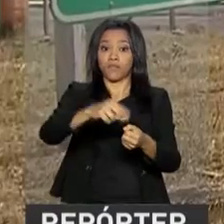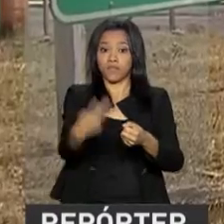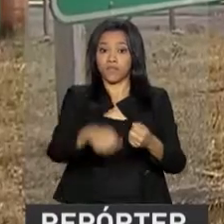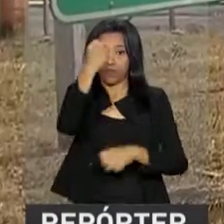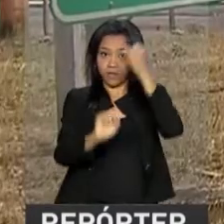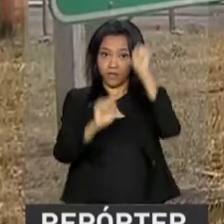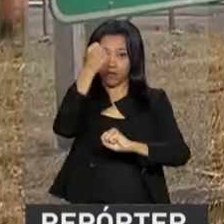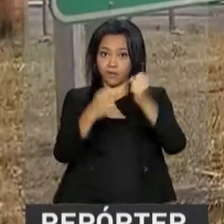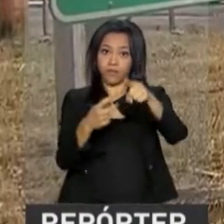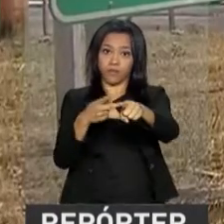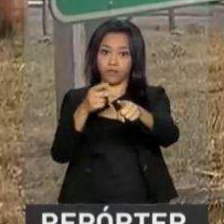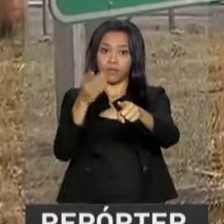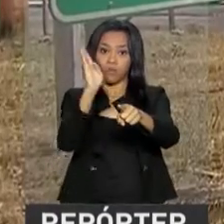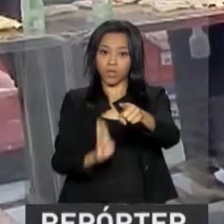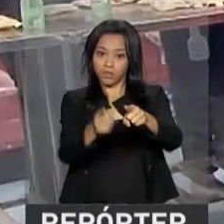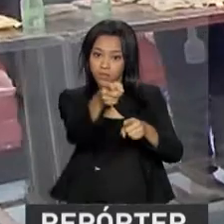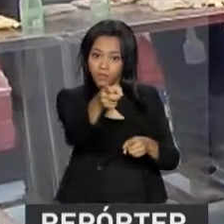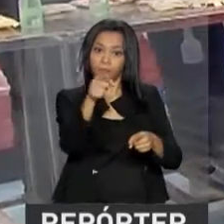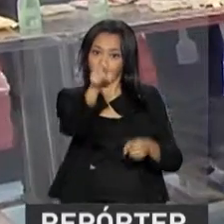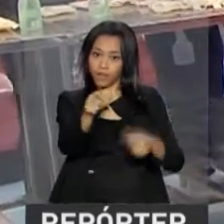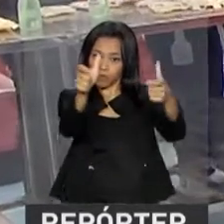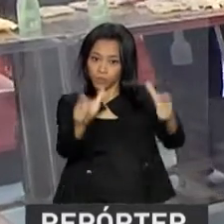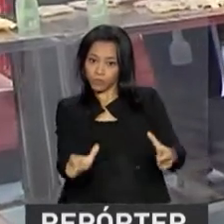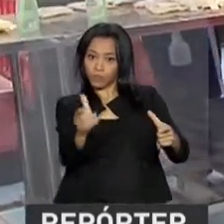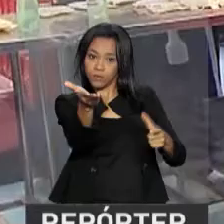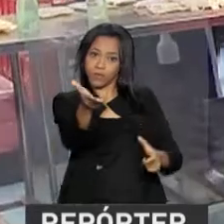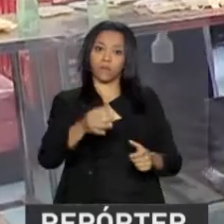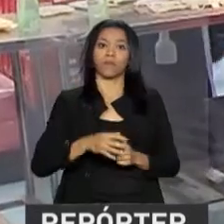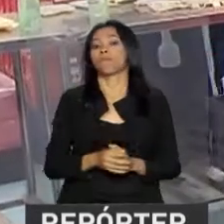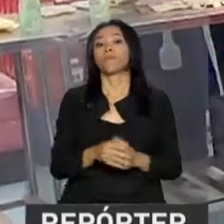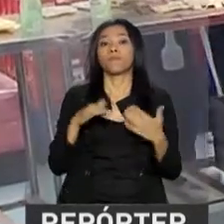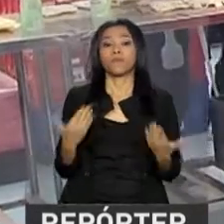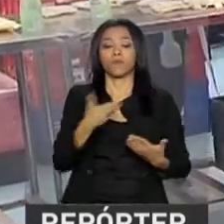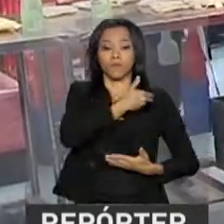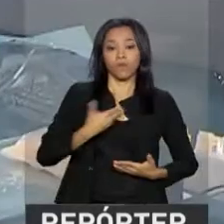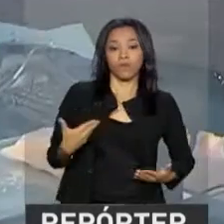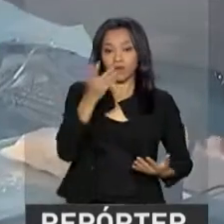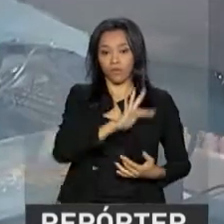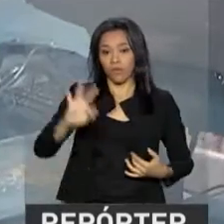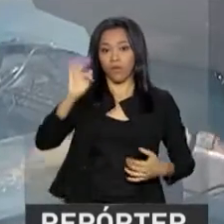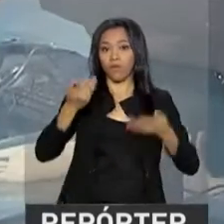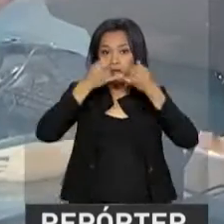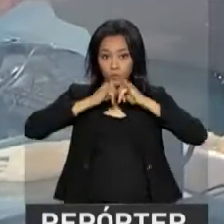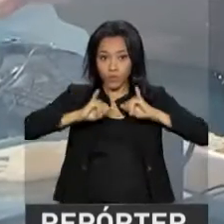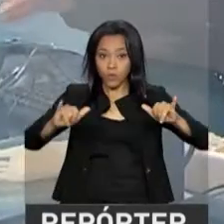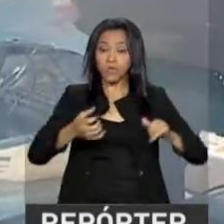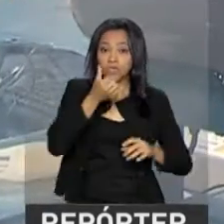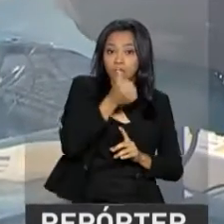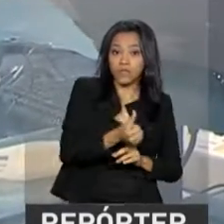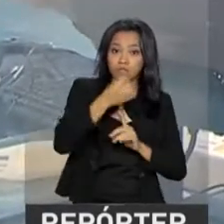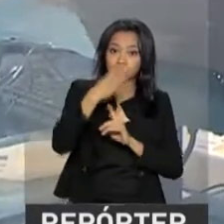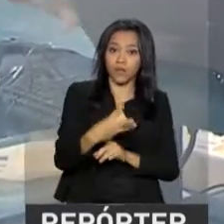empresa brasileira de hemoderivados e biotecnologia, a Hemobras. O governo federal anunciou cerca de 643